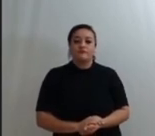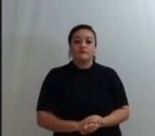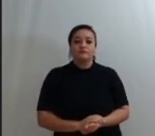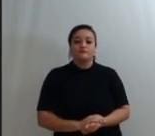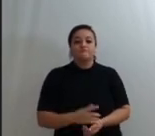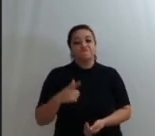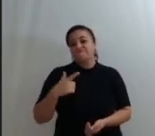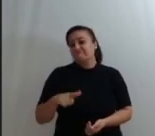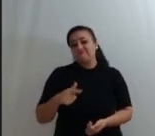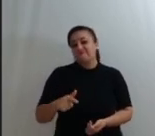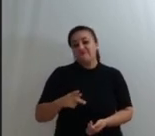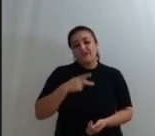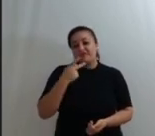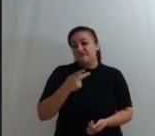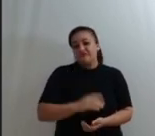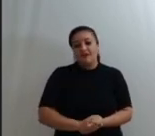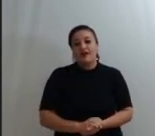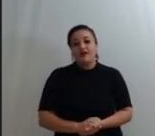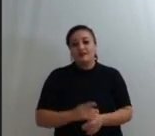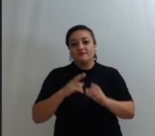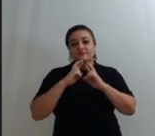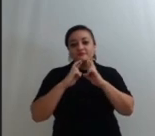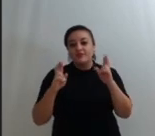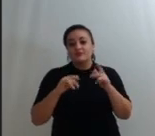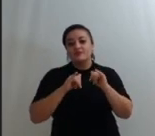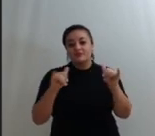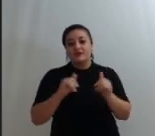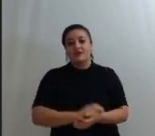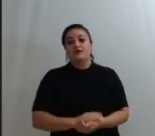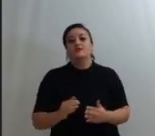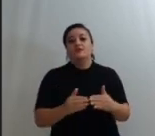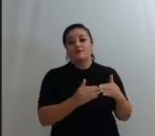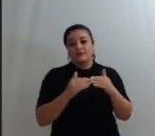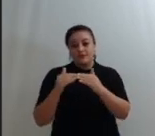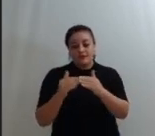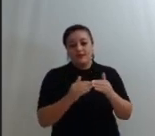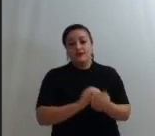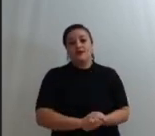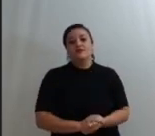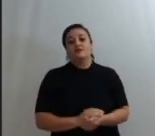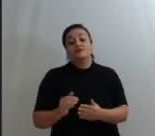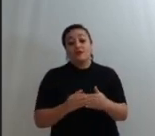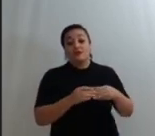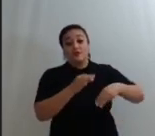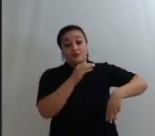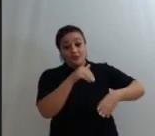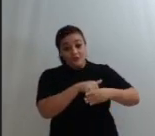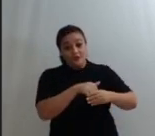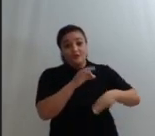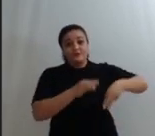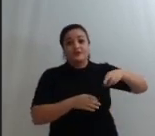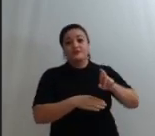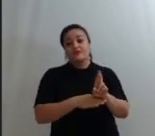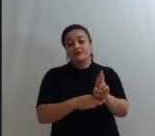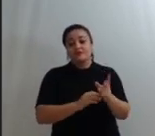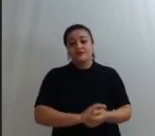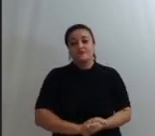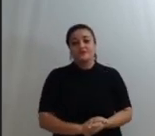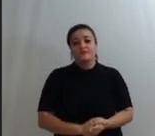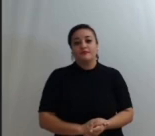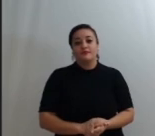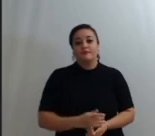comentários, então fica assim proclamado o resultado por unanimidade nos termos do voto do ilustre relator. Da minha